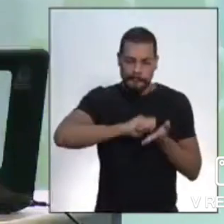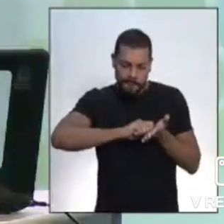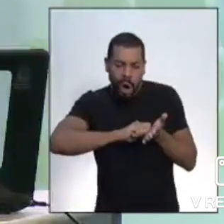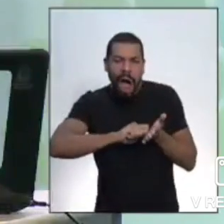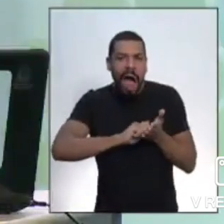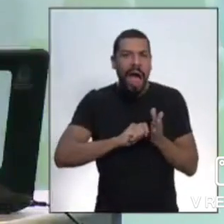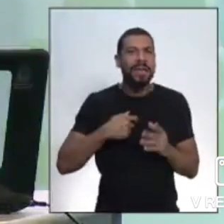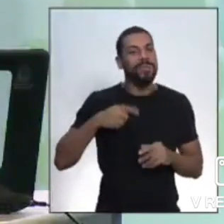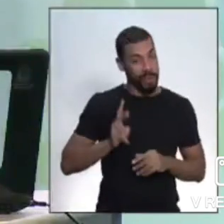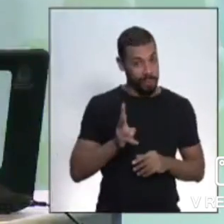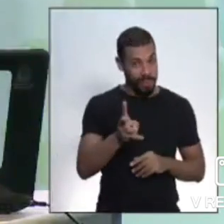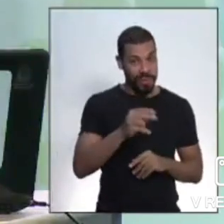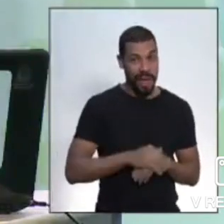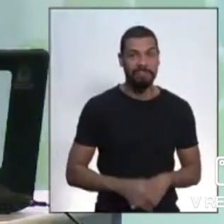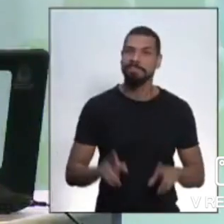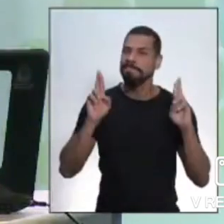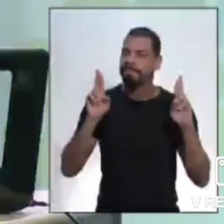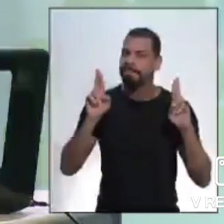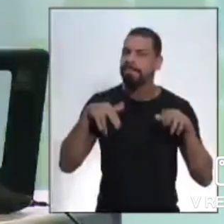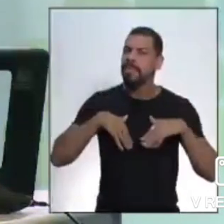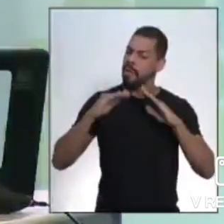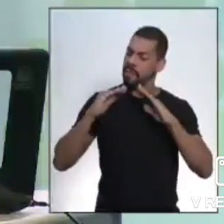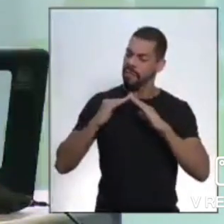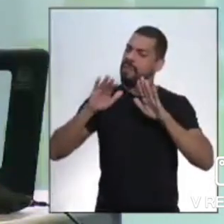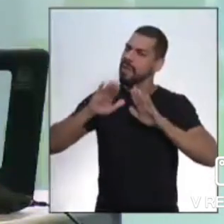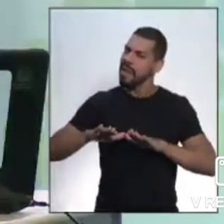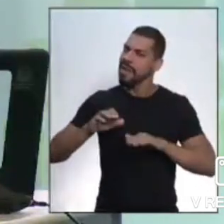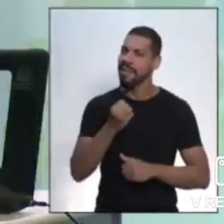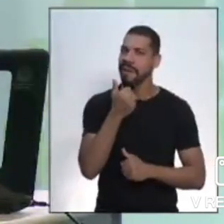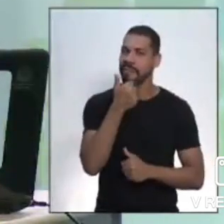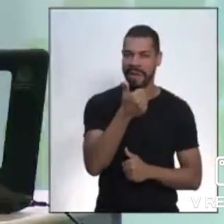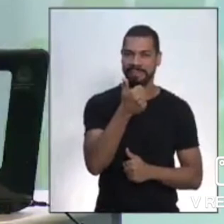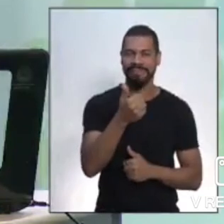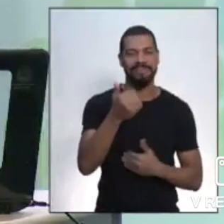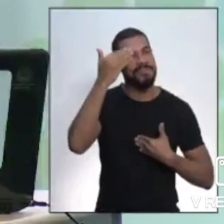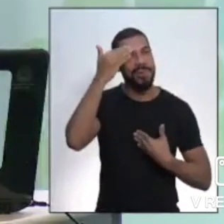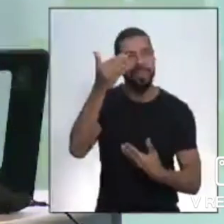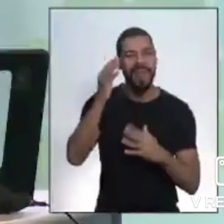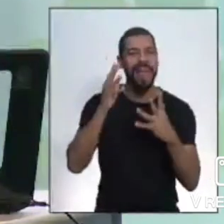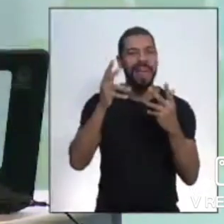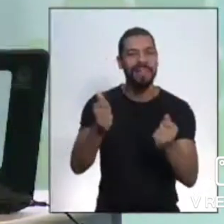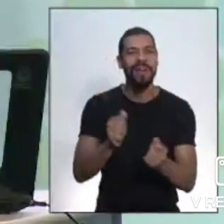nós vamos continuar. Espero que vocês fiquem em casa e fiquem bem, tá? Muito obrigado